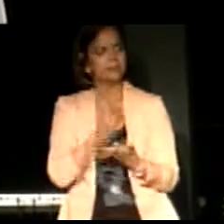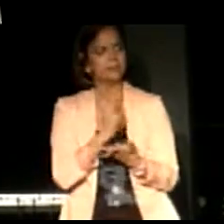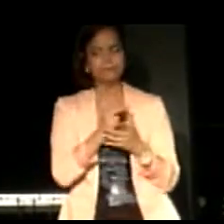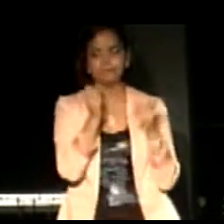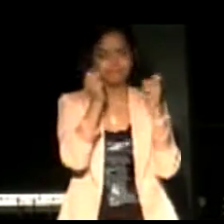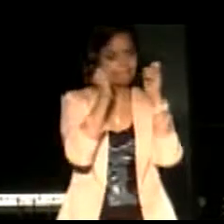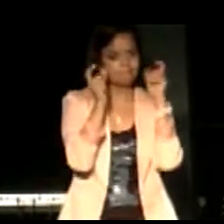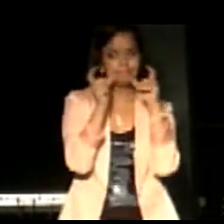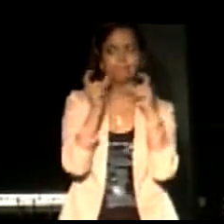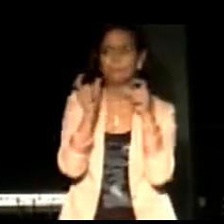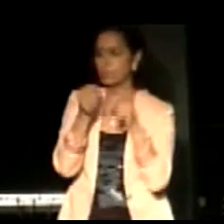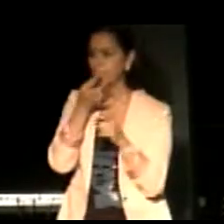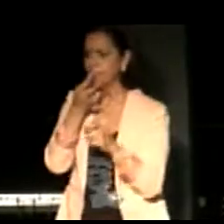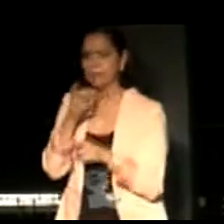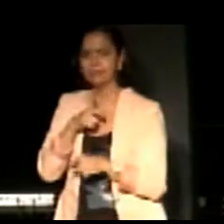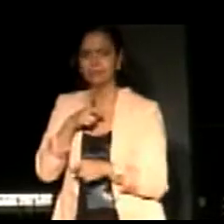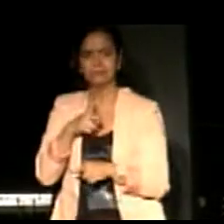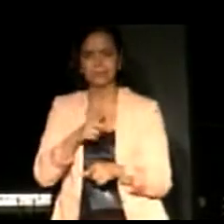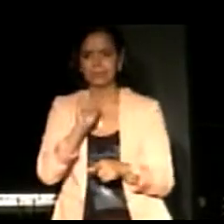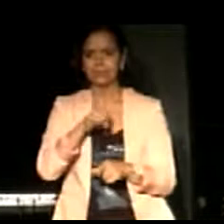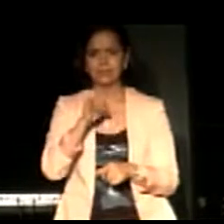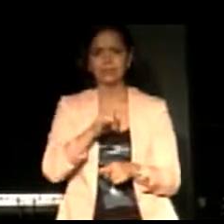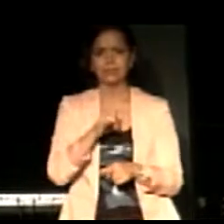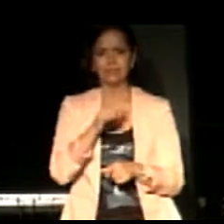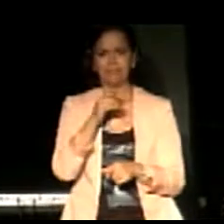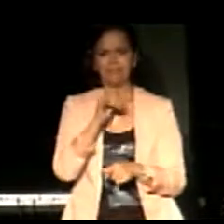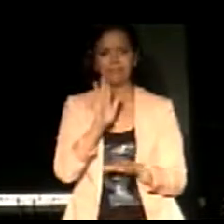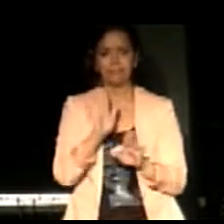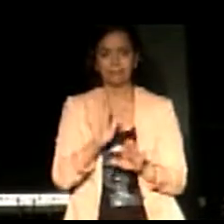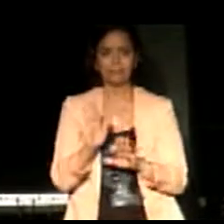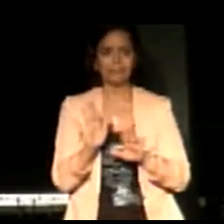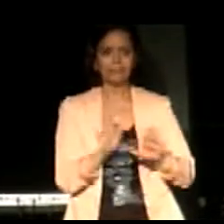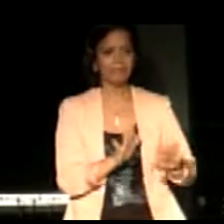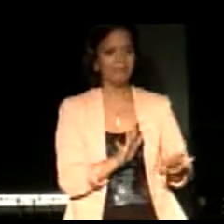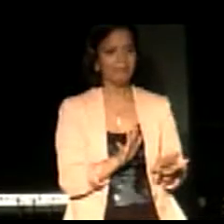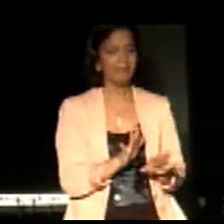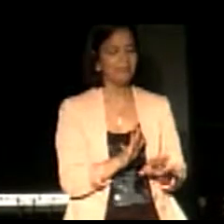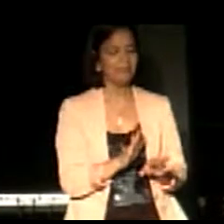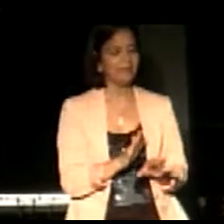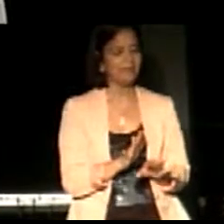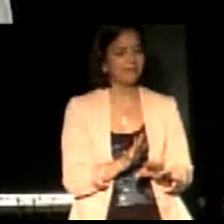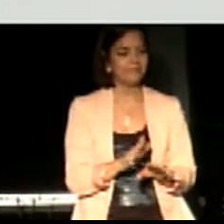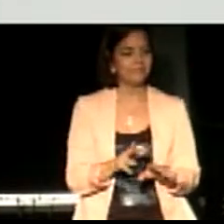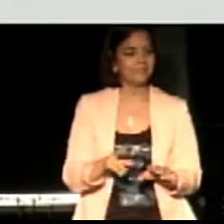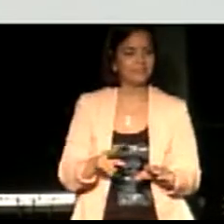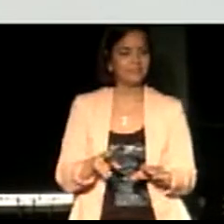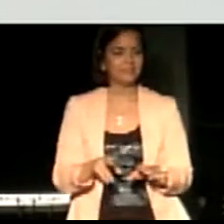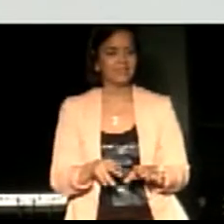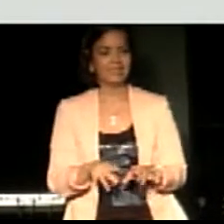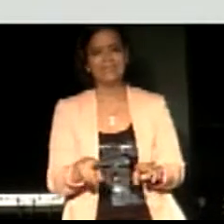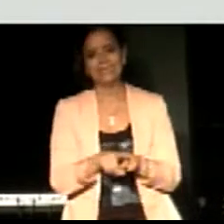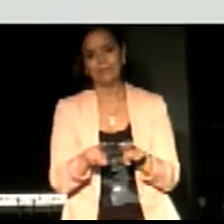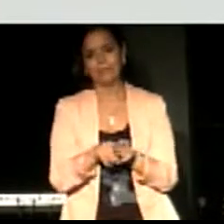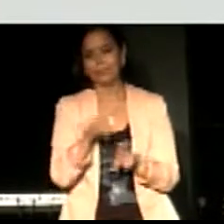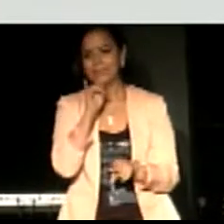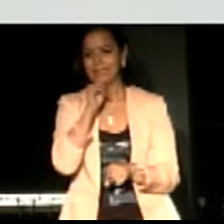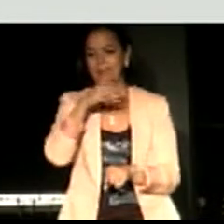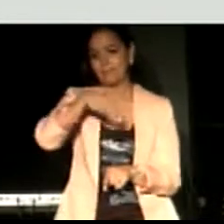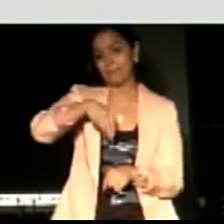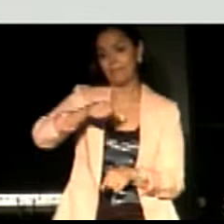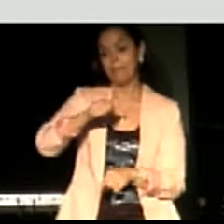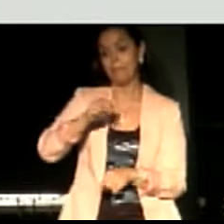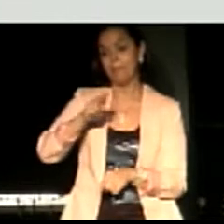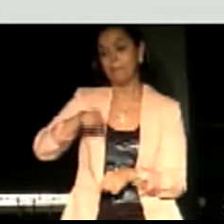Então, não tem indiferença. E também não é sinônimo de omissão. O